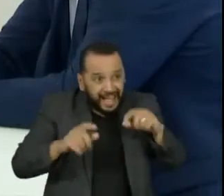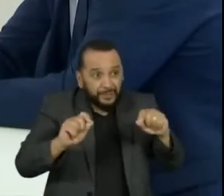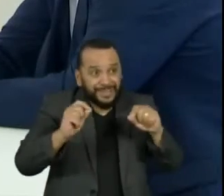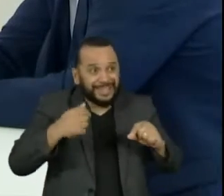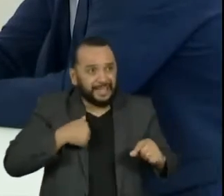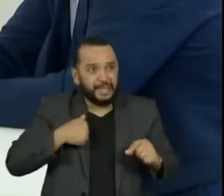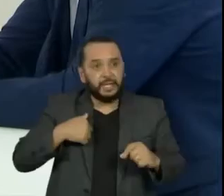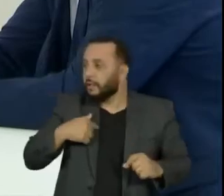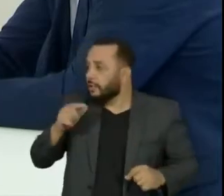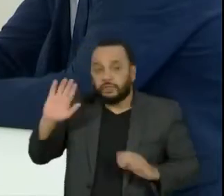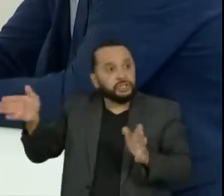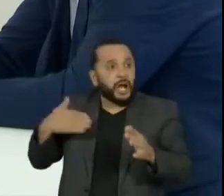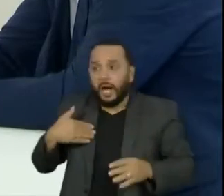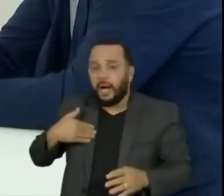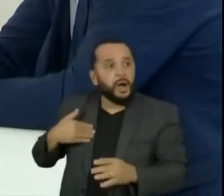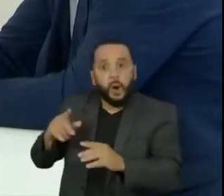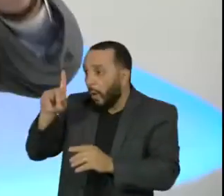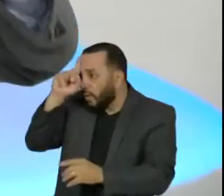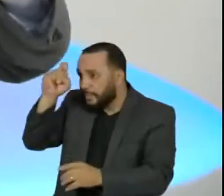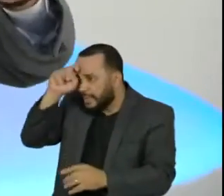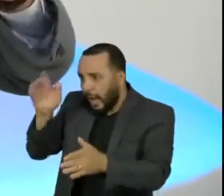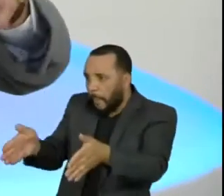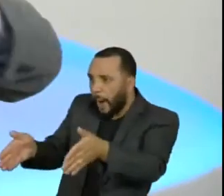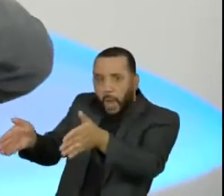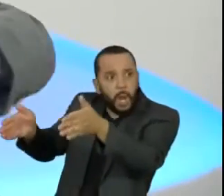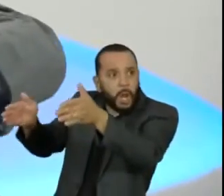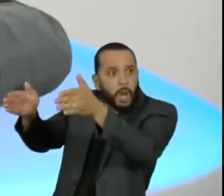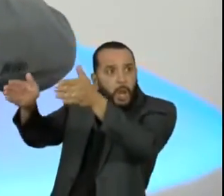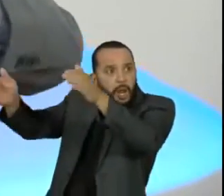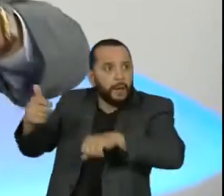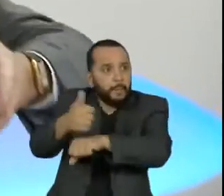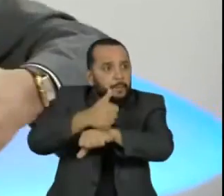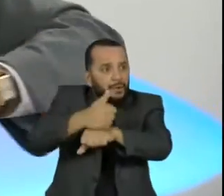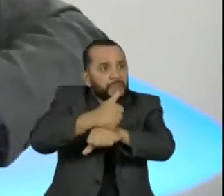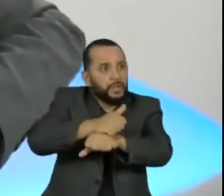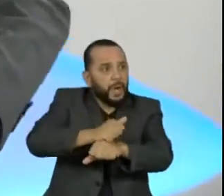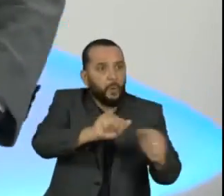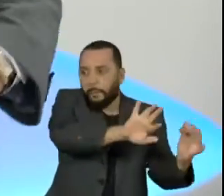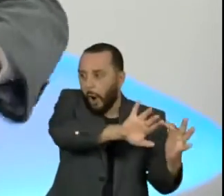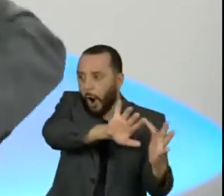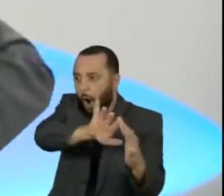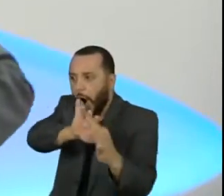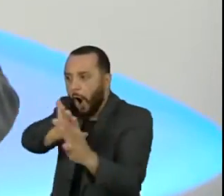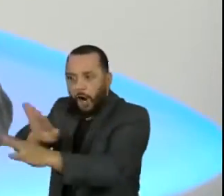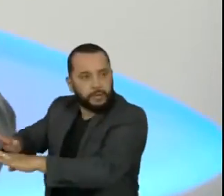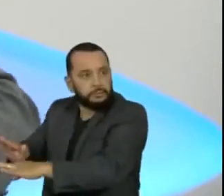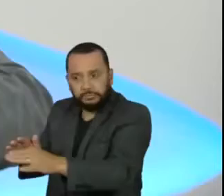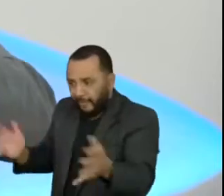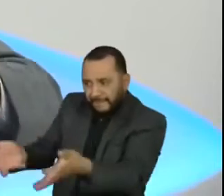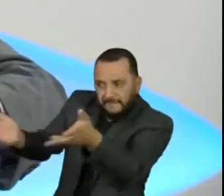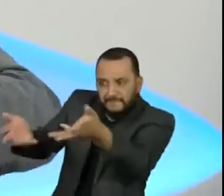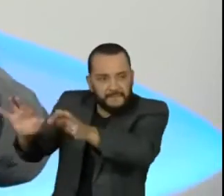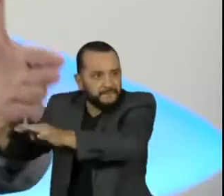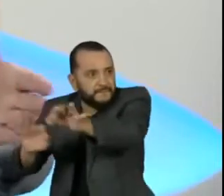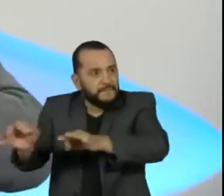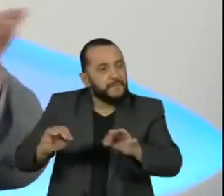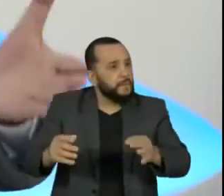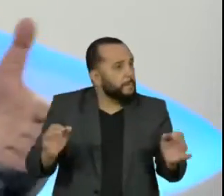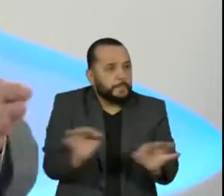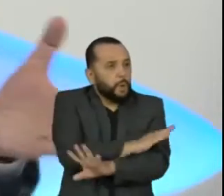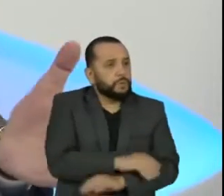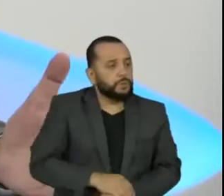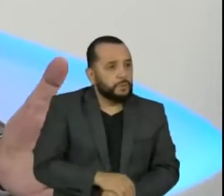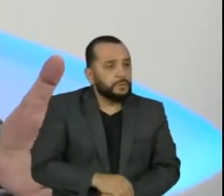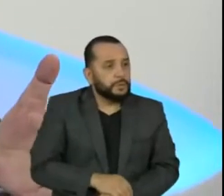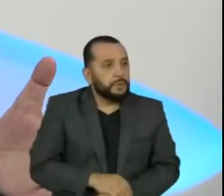é a falta de compromisso com o erro. Eu ia fazer uma grande burrada, que a Secretaria de Saúde não